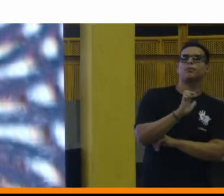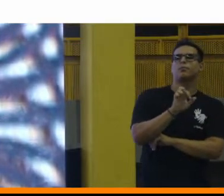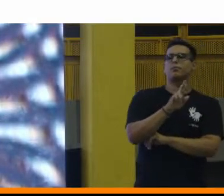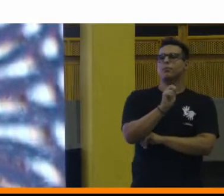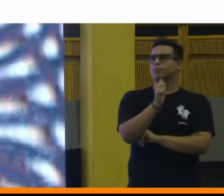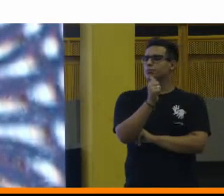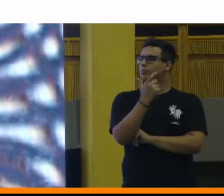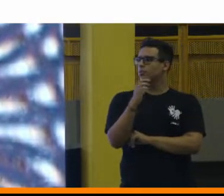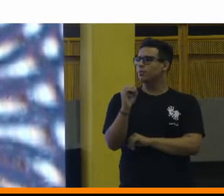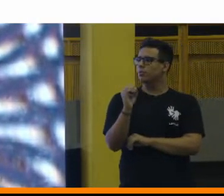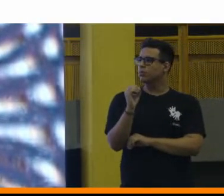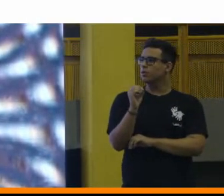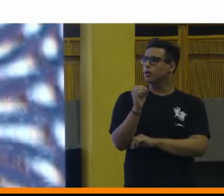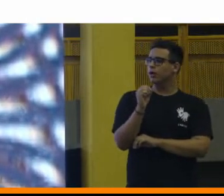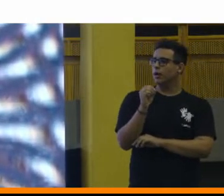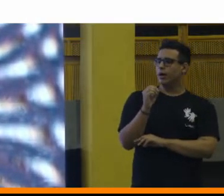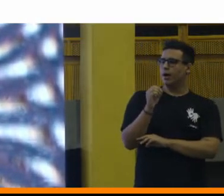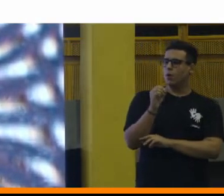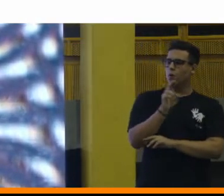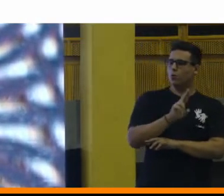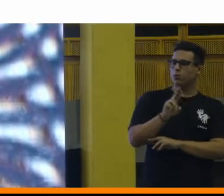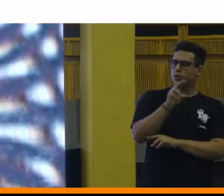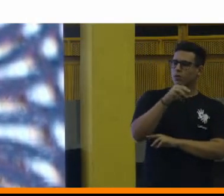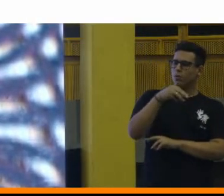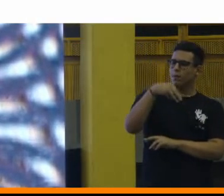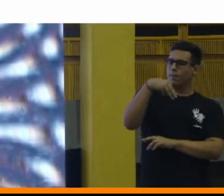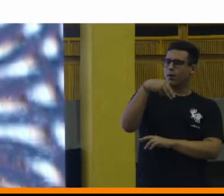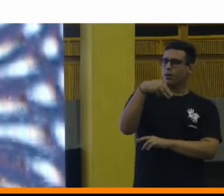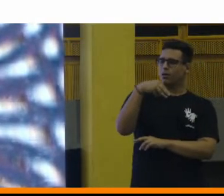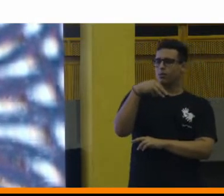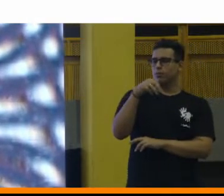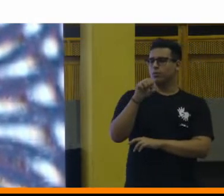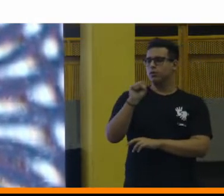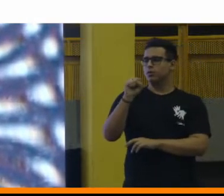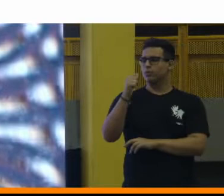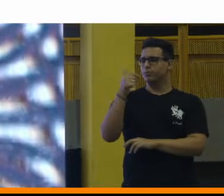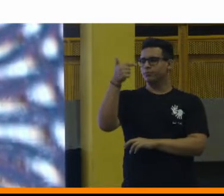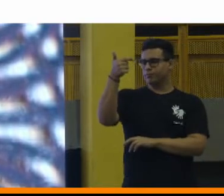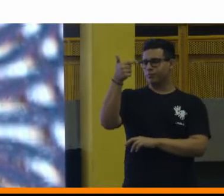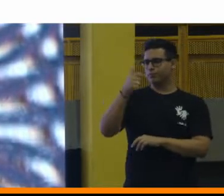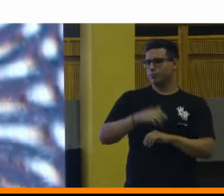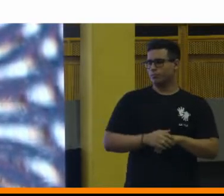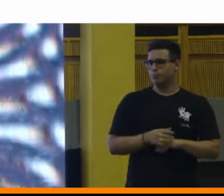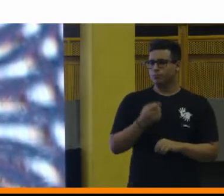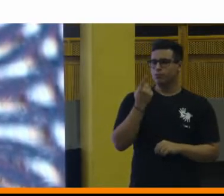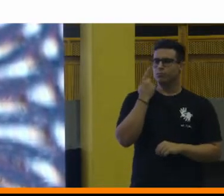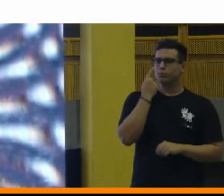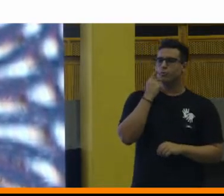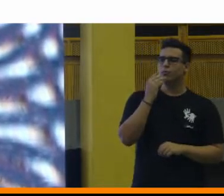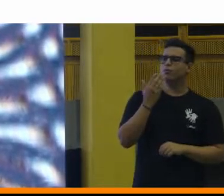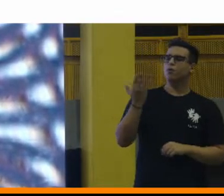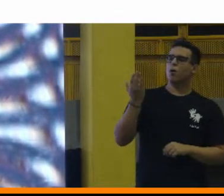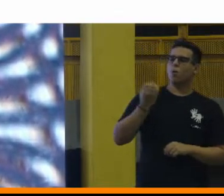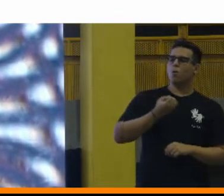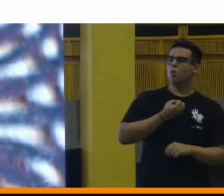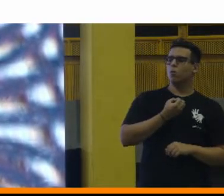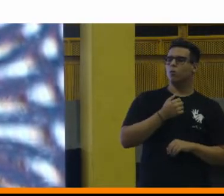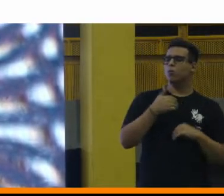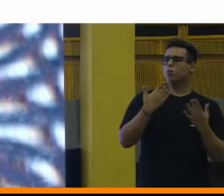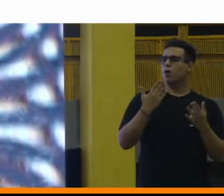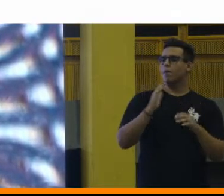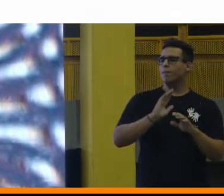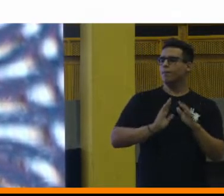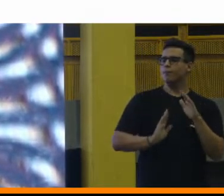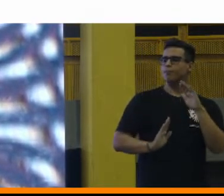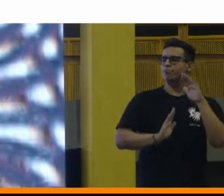em metros por segundo ao quadrado. Olha aí o que dá o maior. O